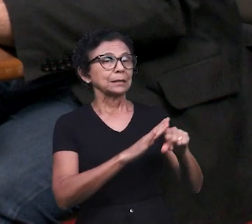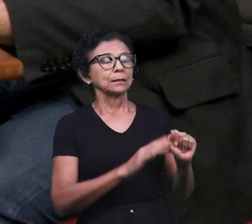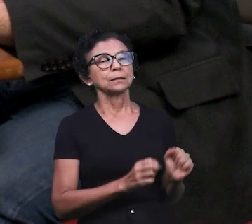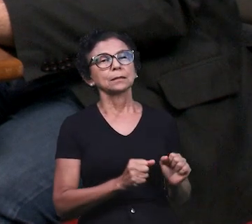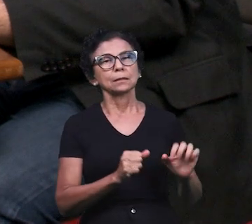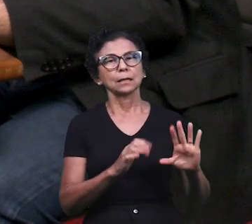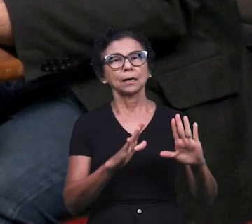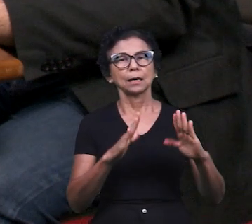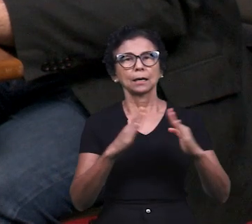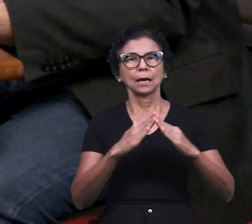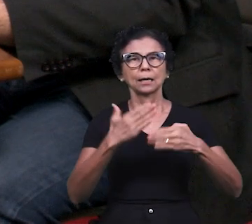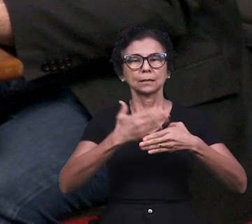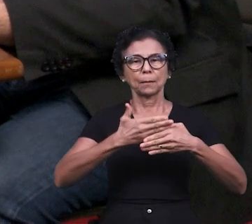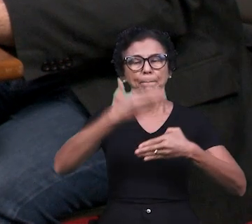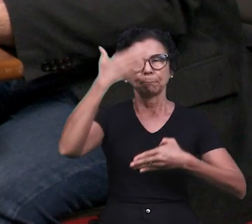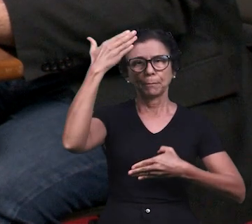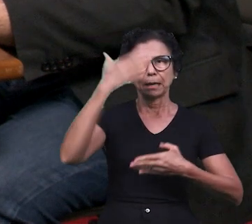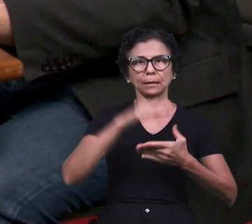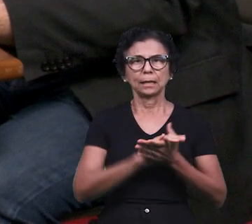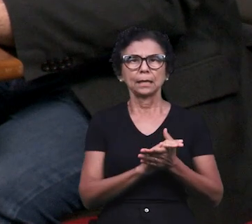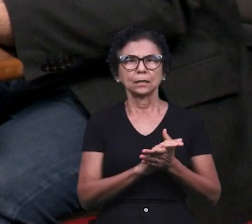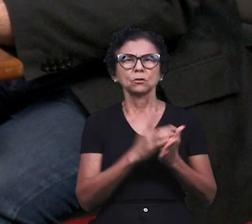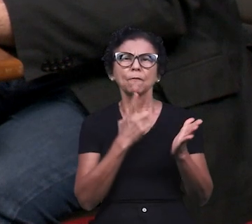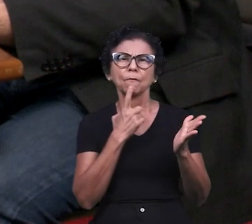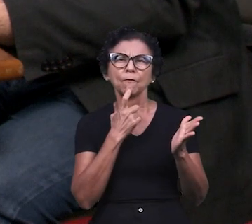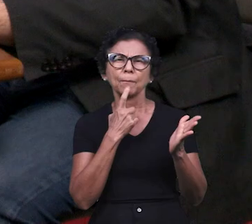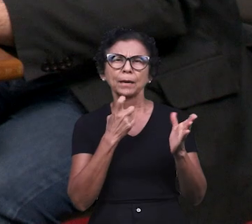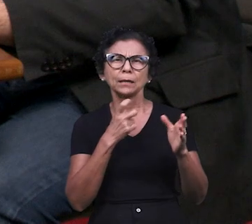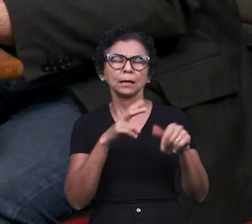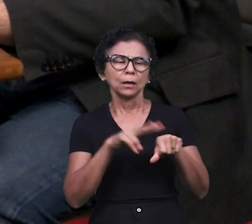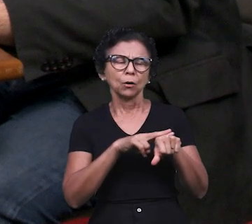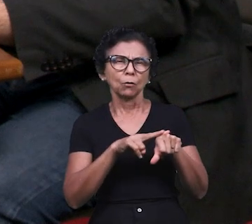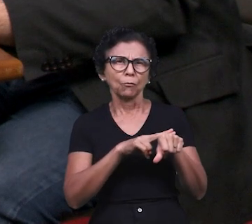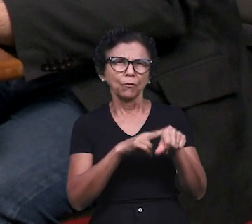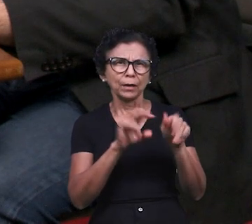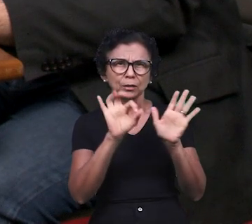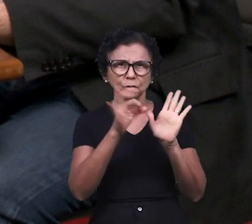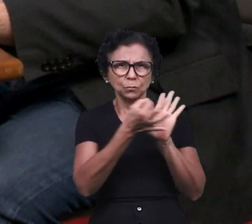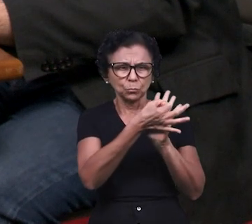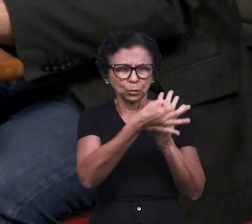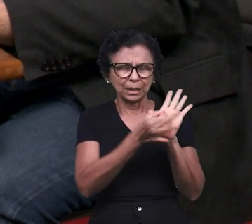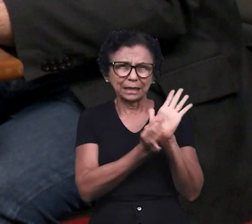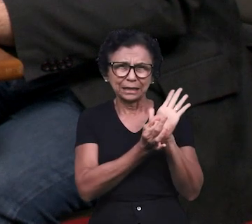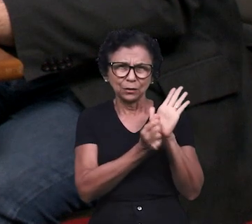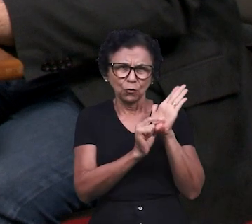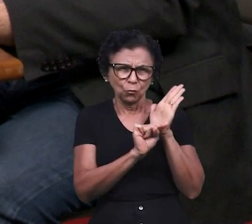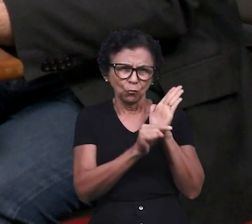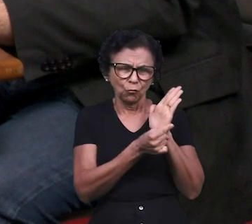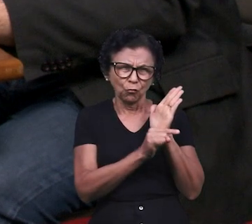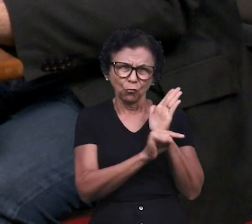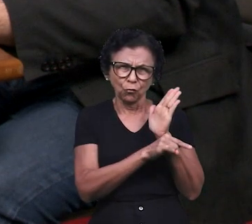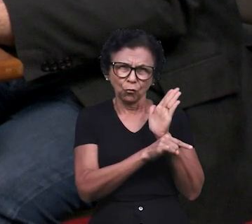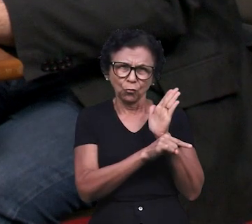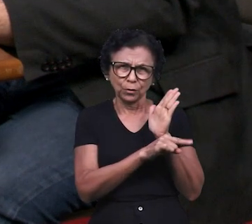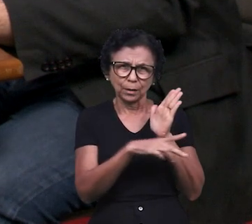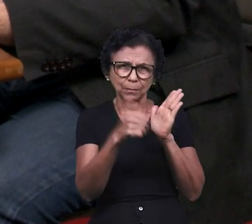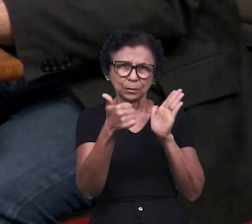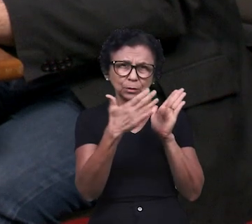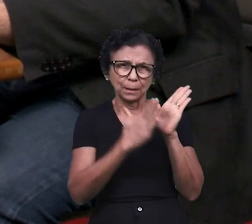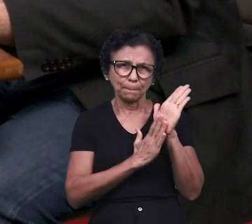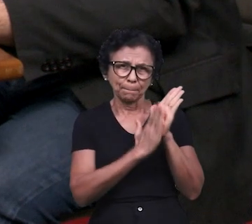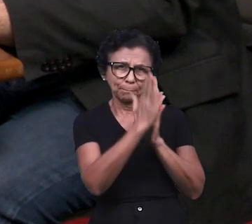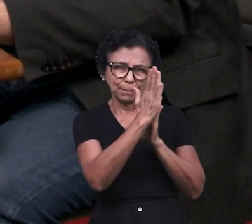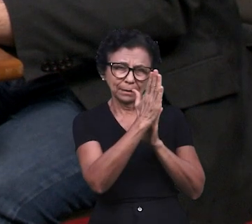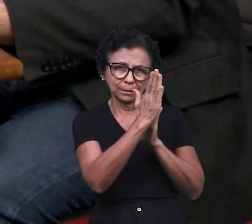casa tem covinhas verdes ou vermelhas e parecem mais fundas do que a parede, então o